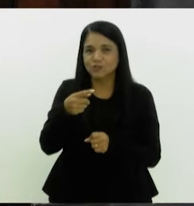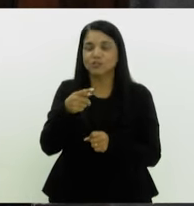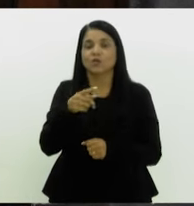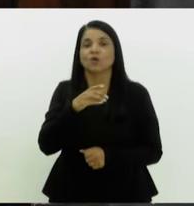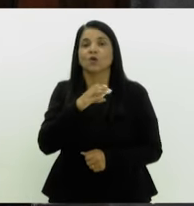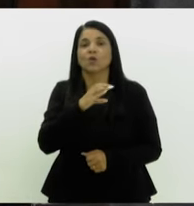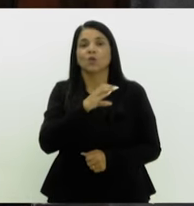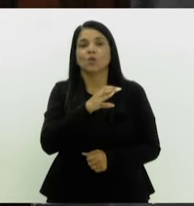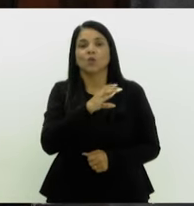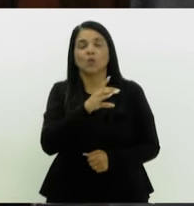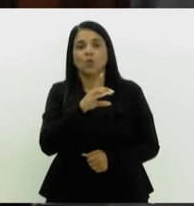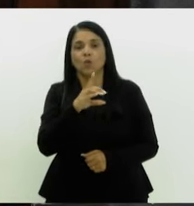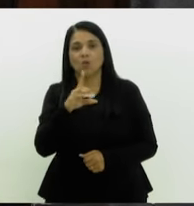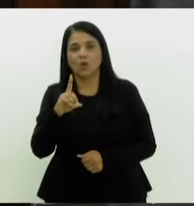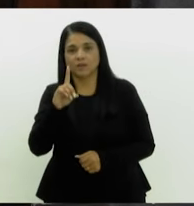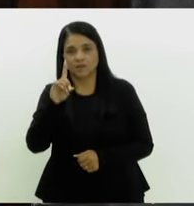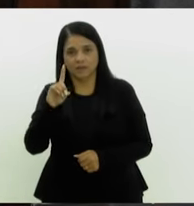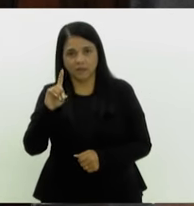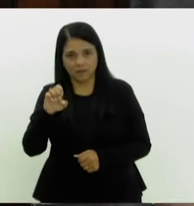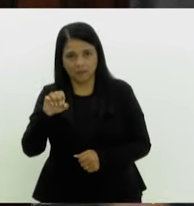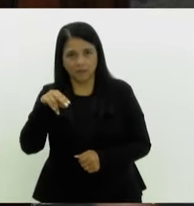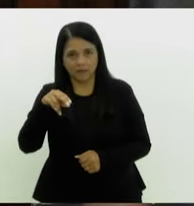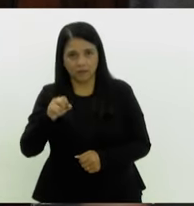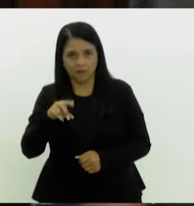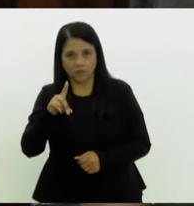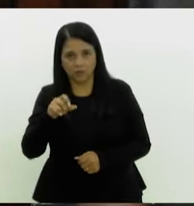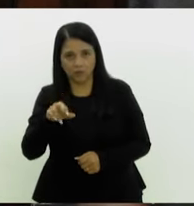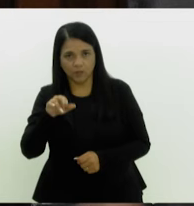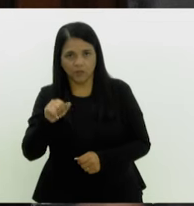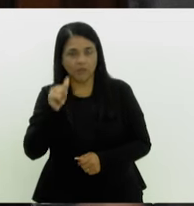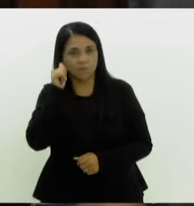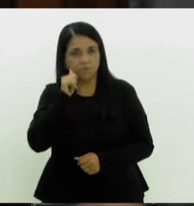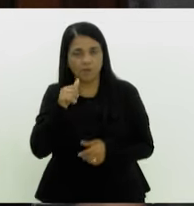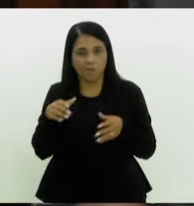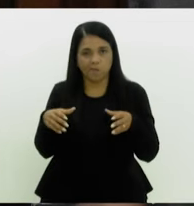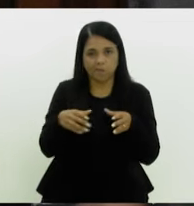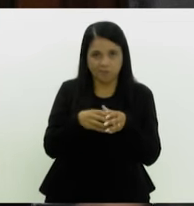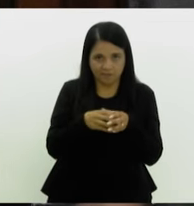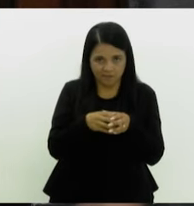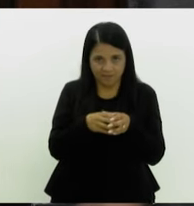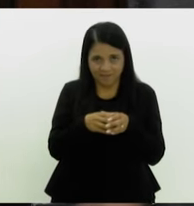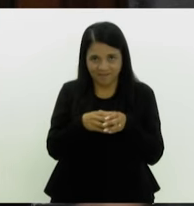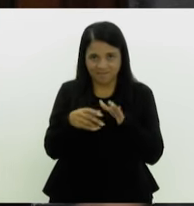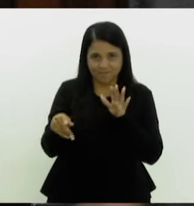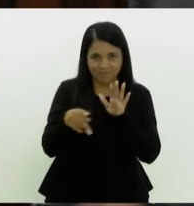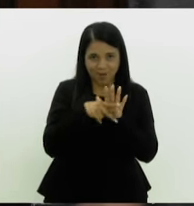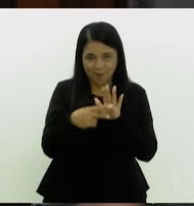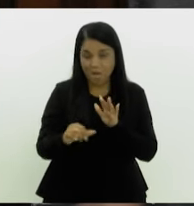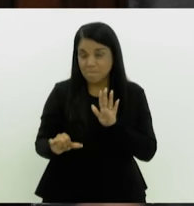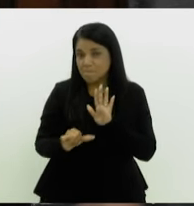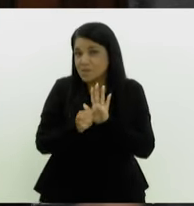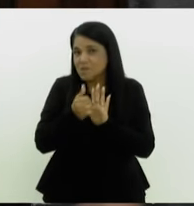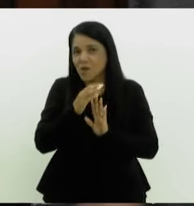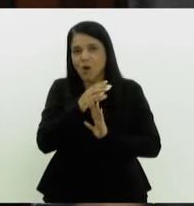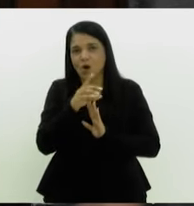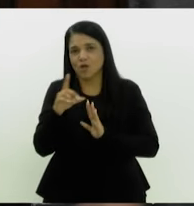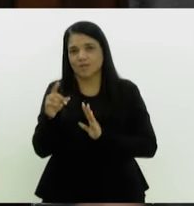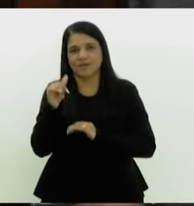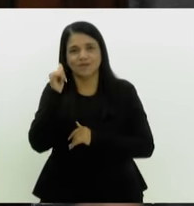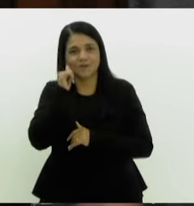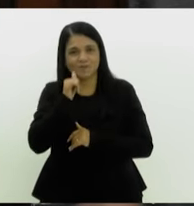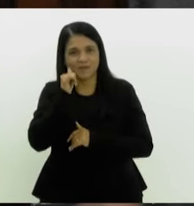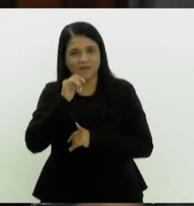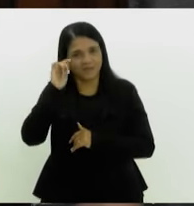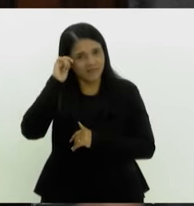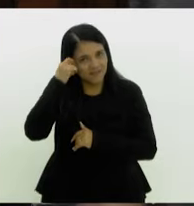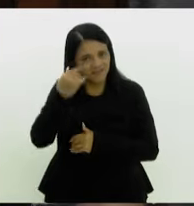hoje está ocupada pela Benedita da Silva e é a nossa primeira coordenadora Negra Que coisa linda Que coisa